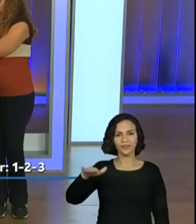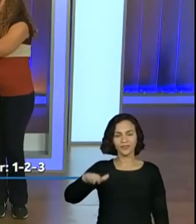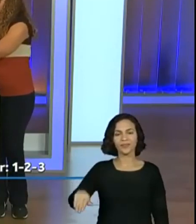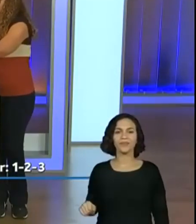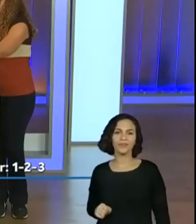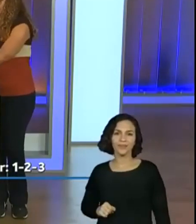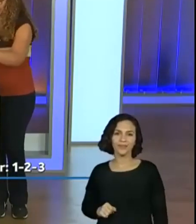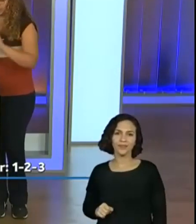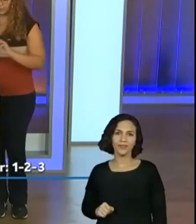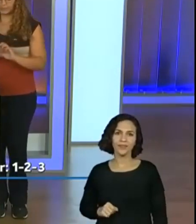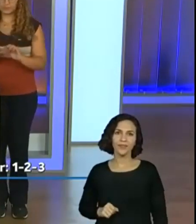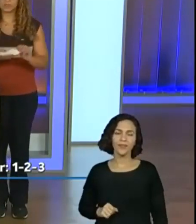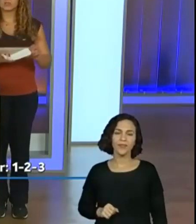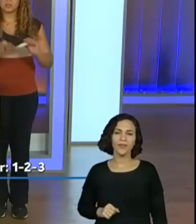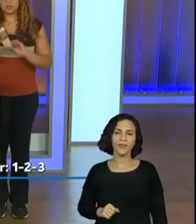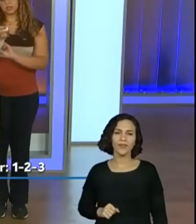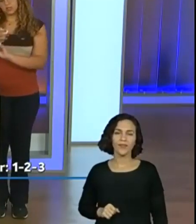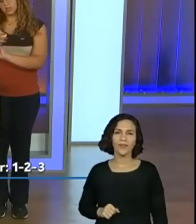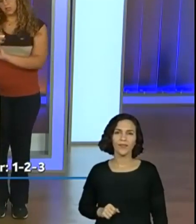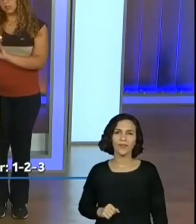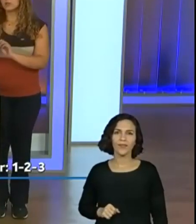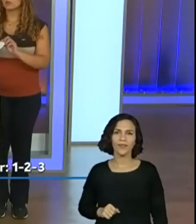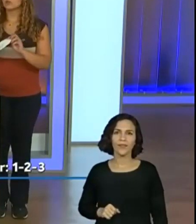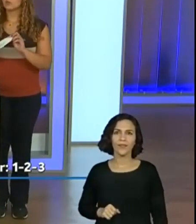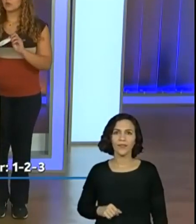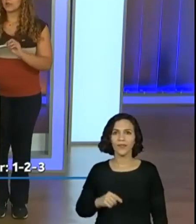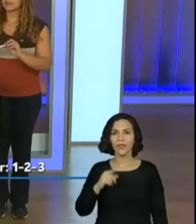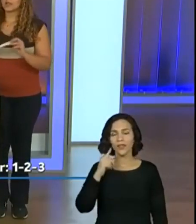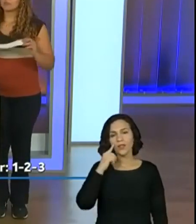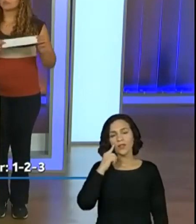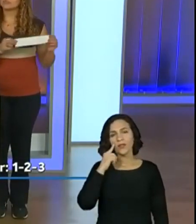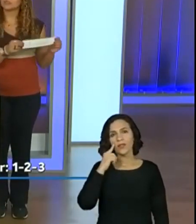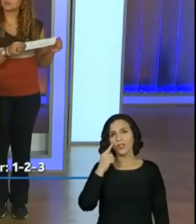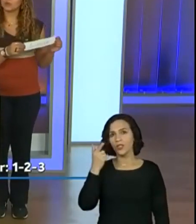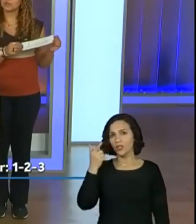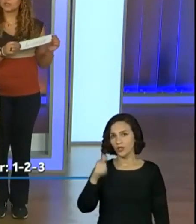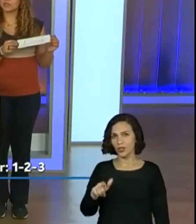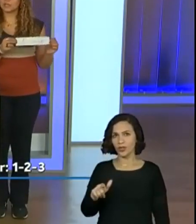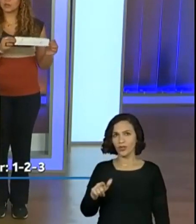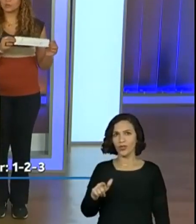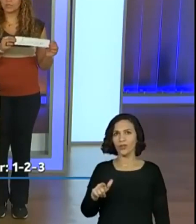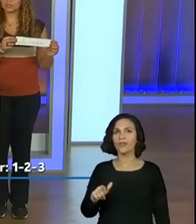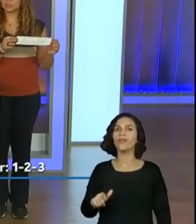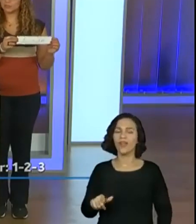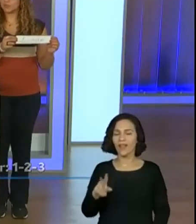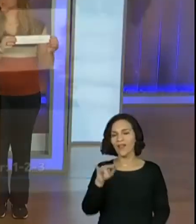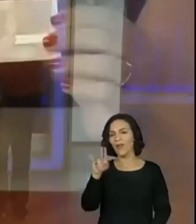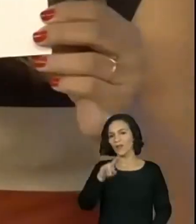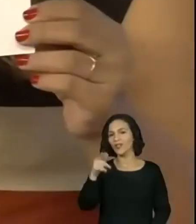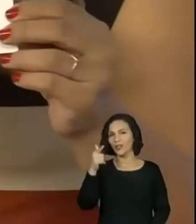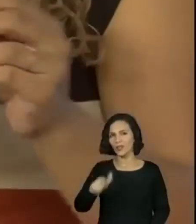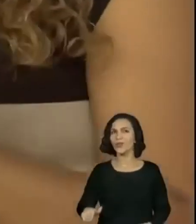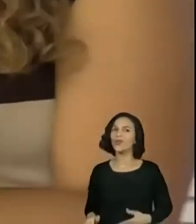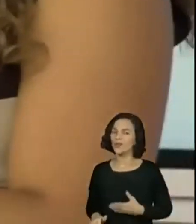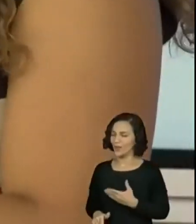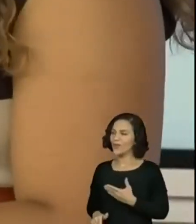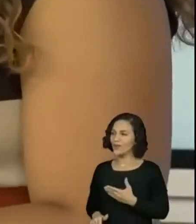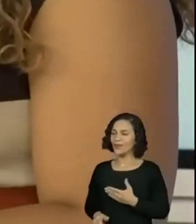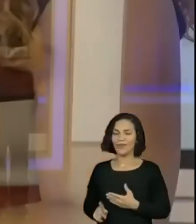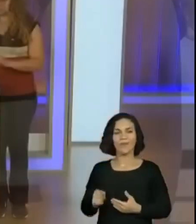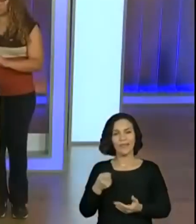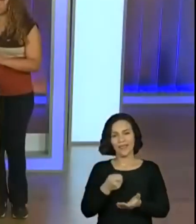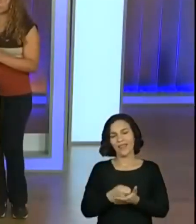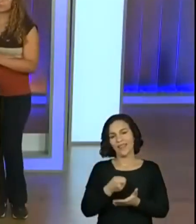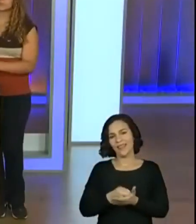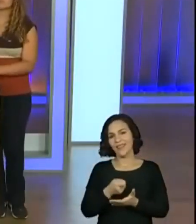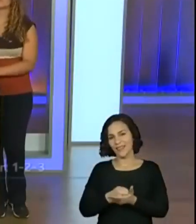professor. Ah lá. Passado. Passado. E essa se repete essa porque a gente vai usar de novo. Porque a gente vai usar de novo. Isso,